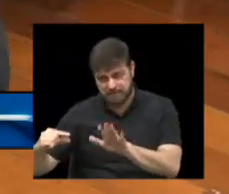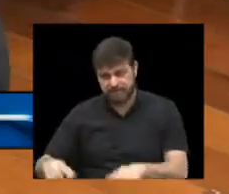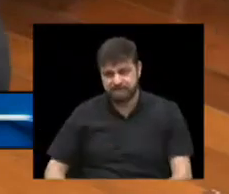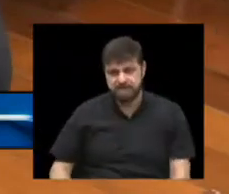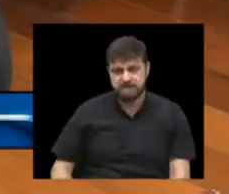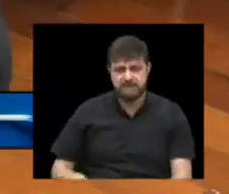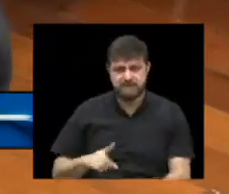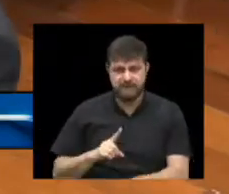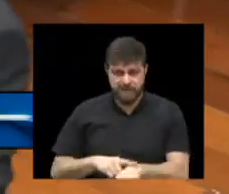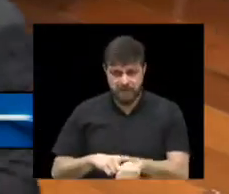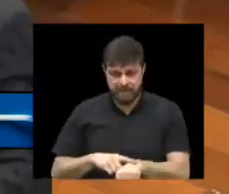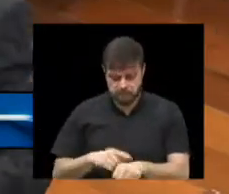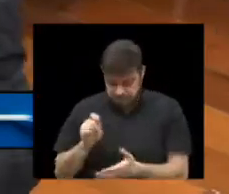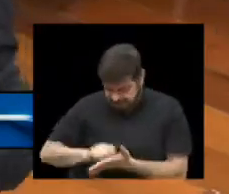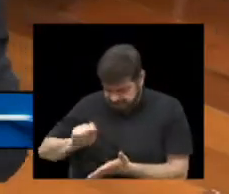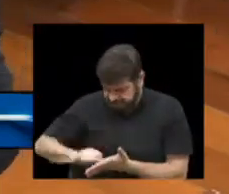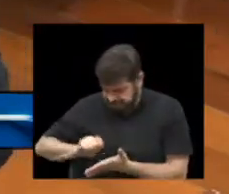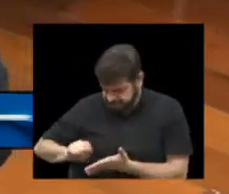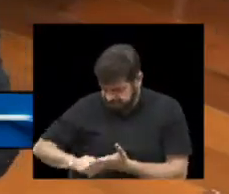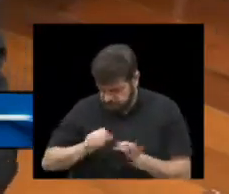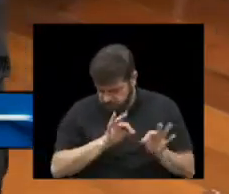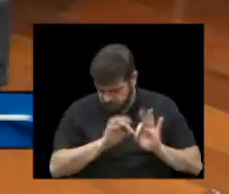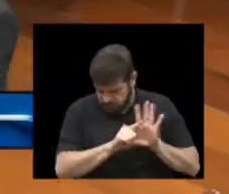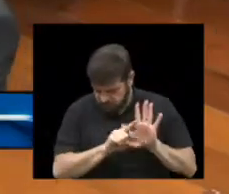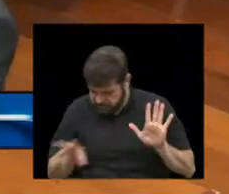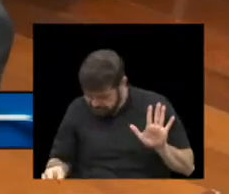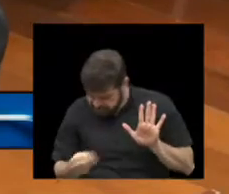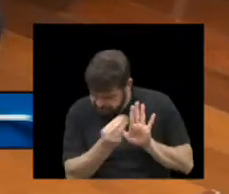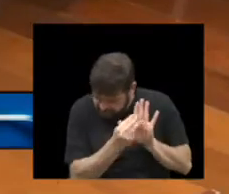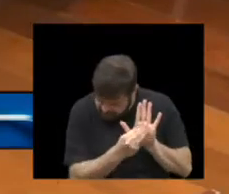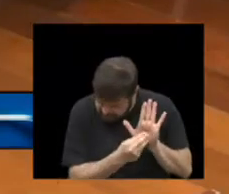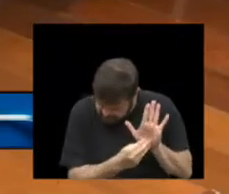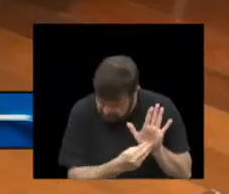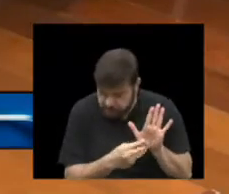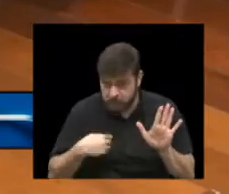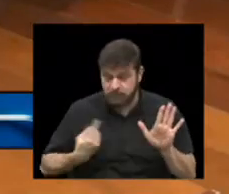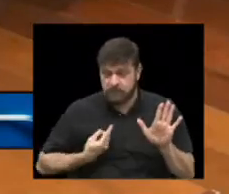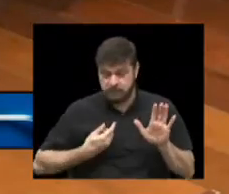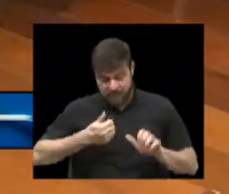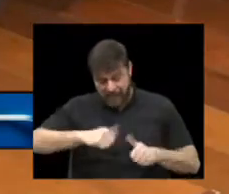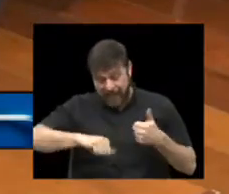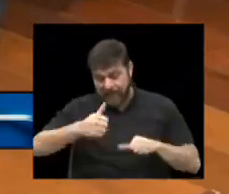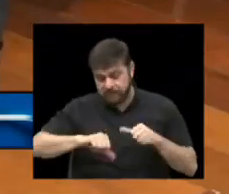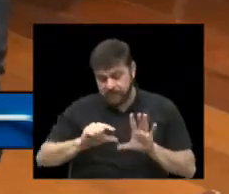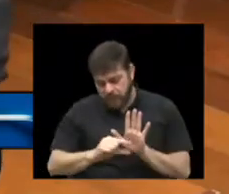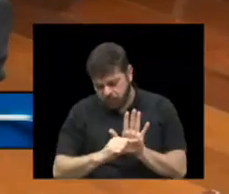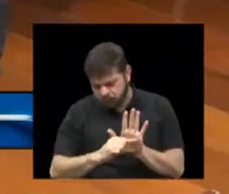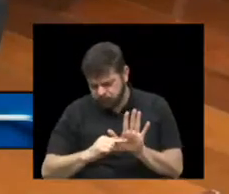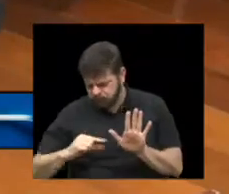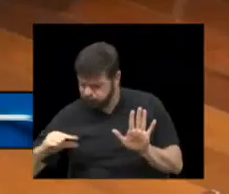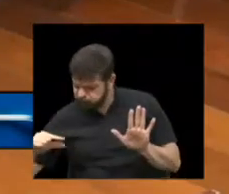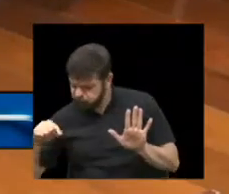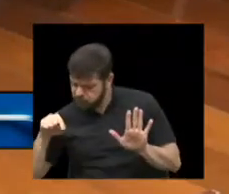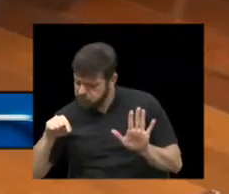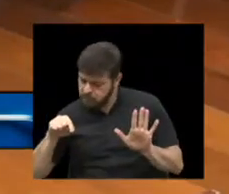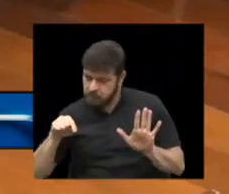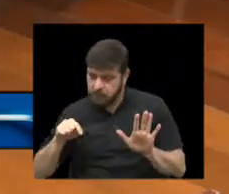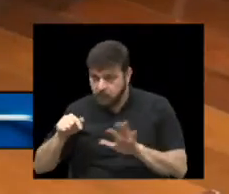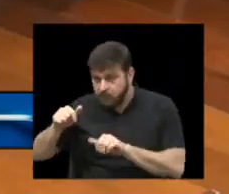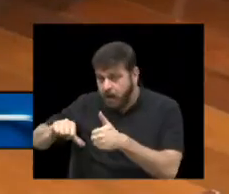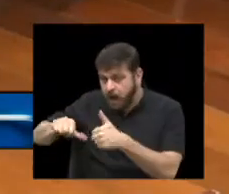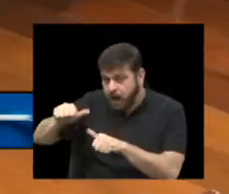fazer emenda, eu quero falar aqui para o vereador Gustavo Petra, quando a gente vai analisar uma emenda, você analisa